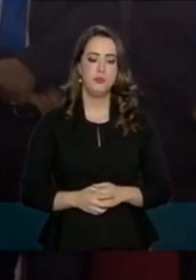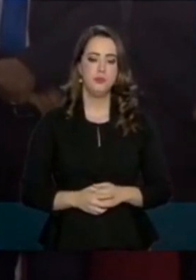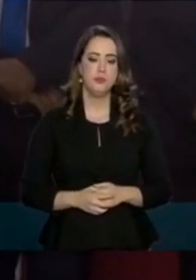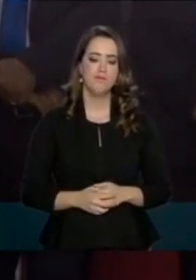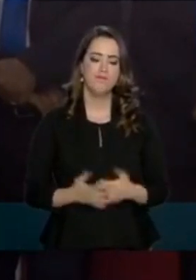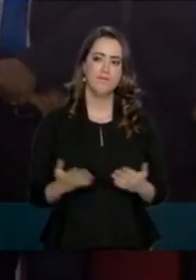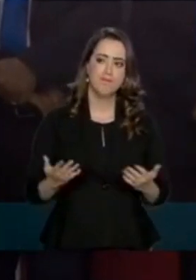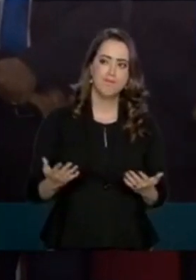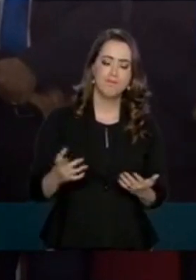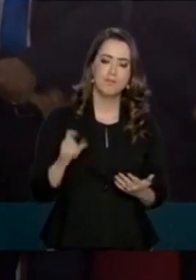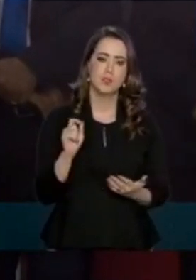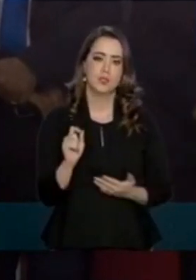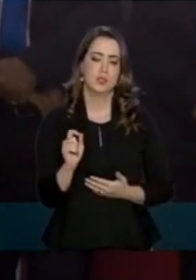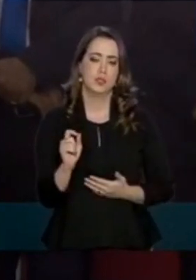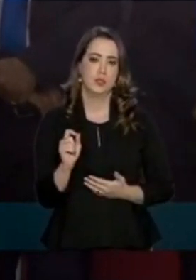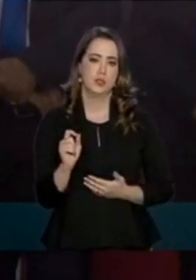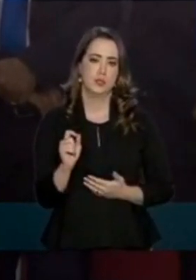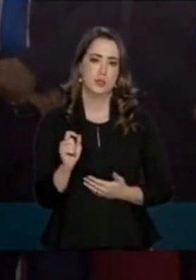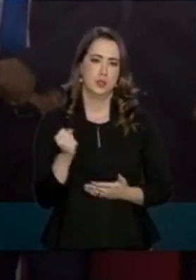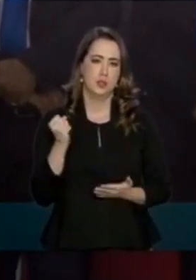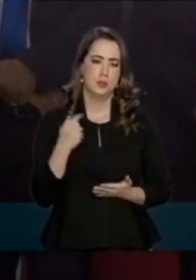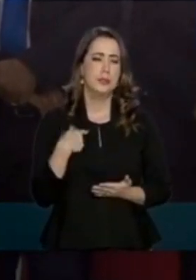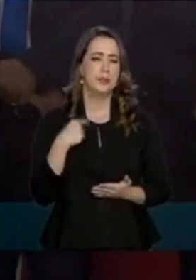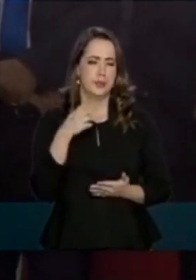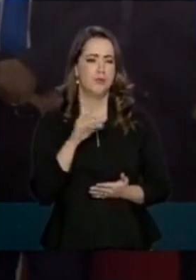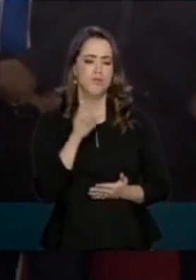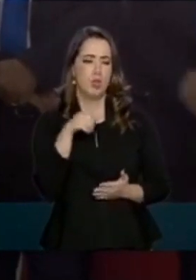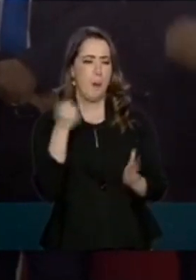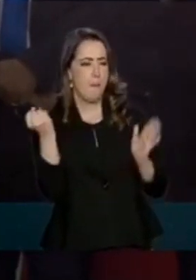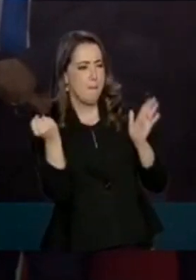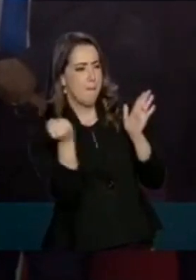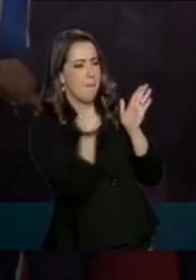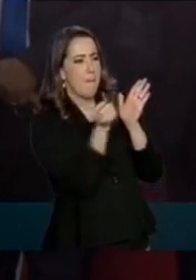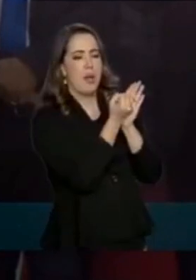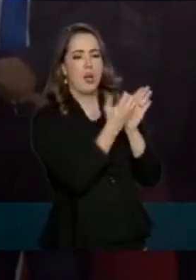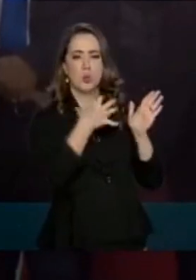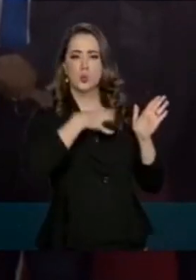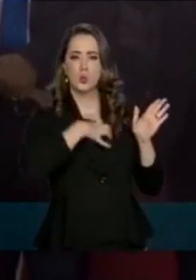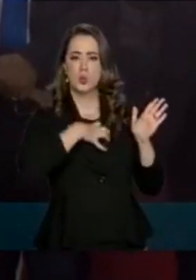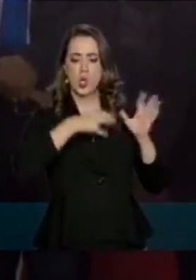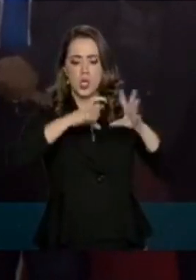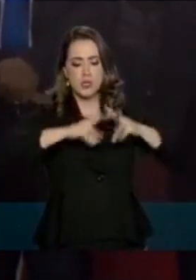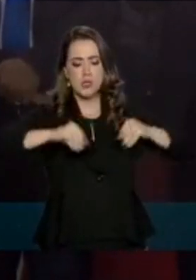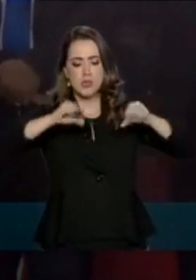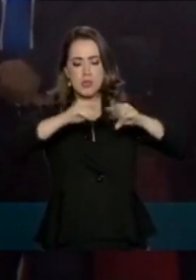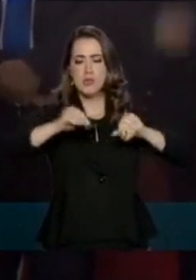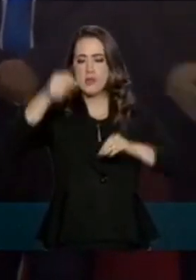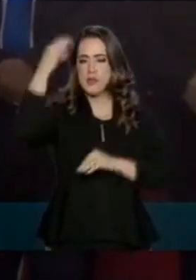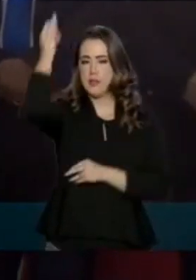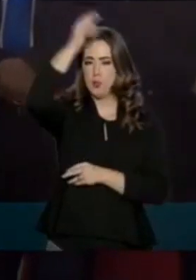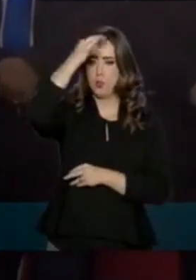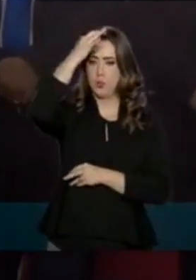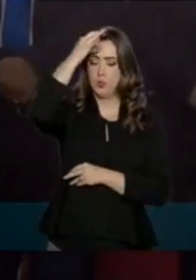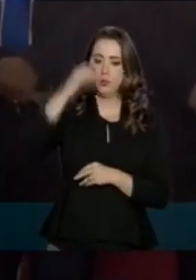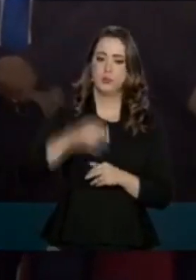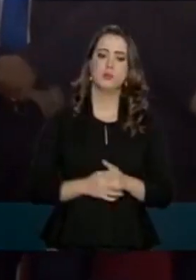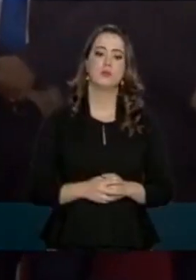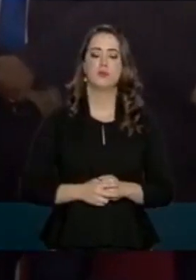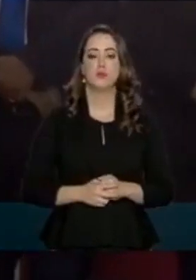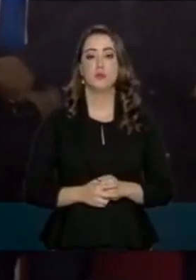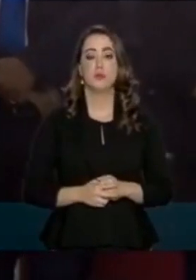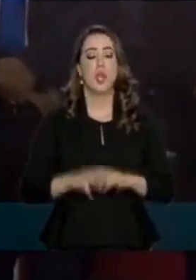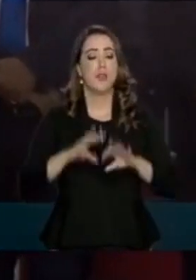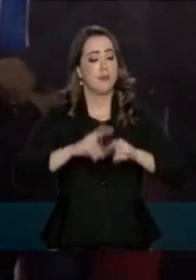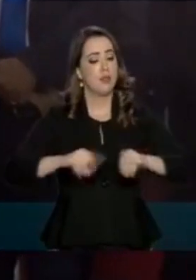E uma coisa marca a qualquer um que visita aquela terra santa,